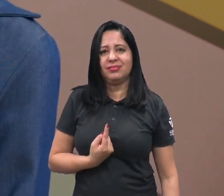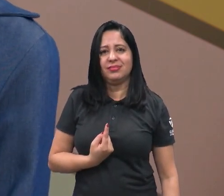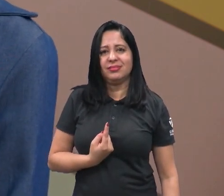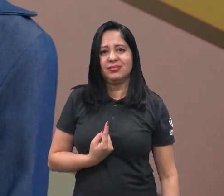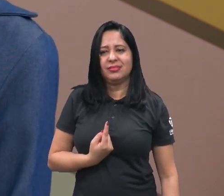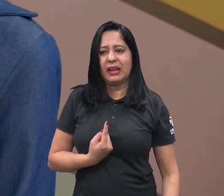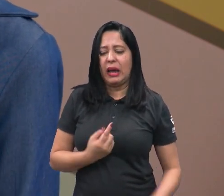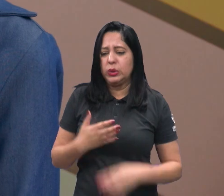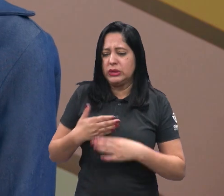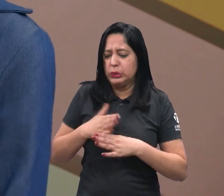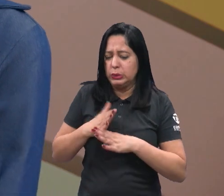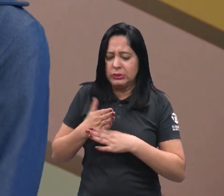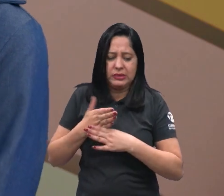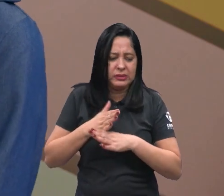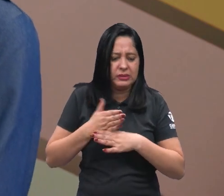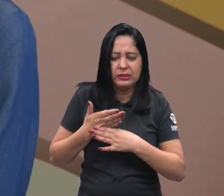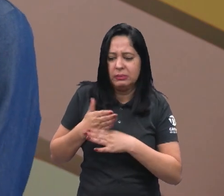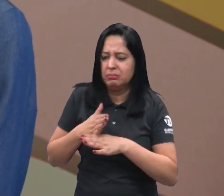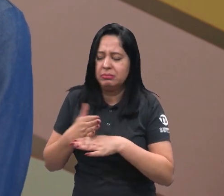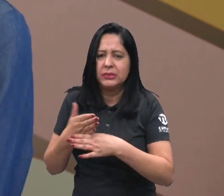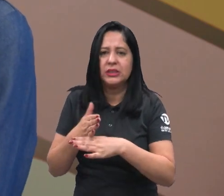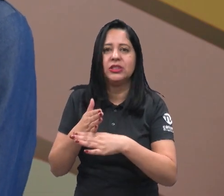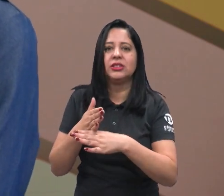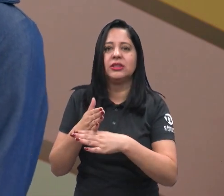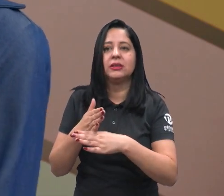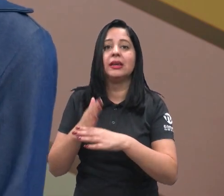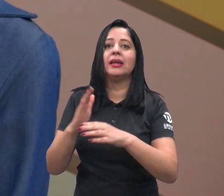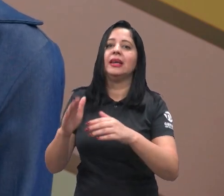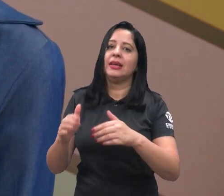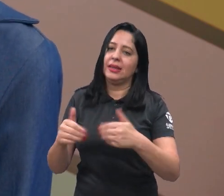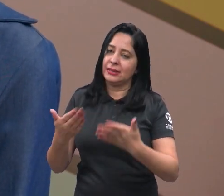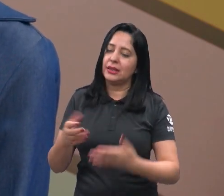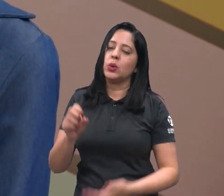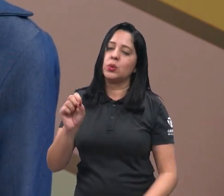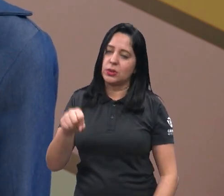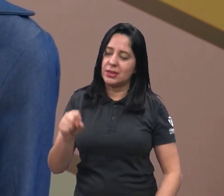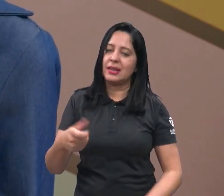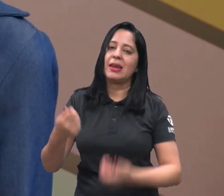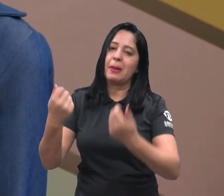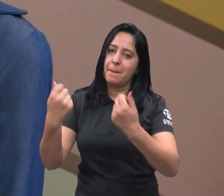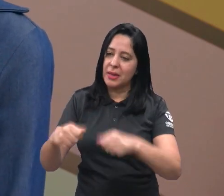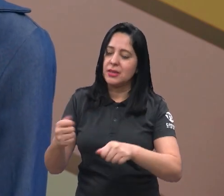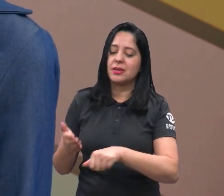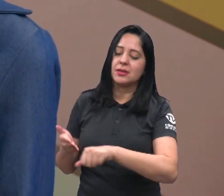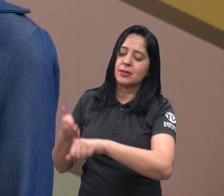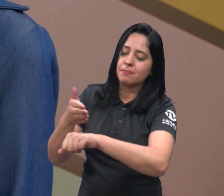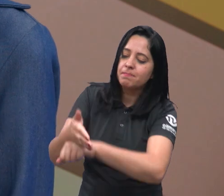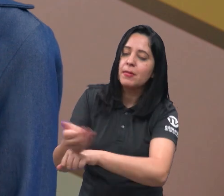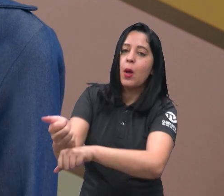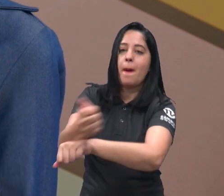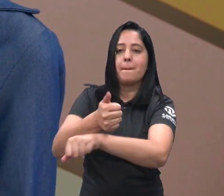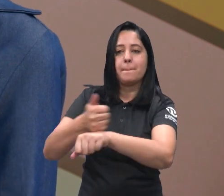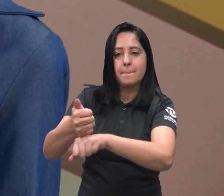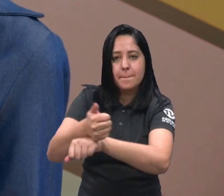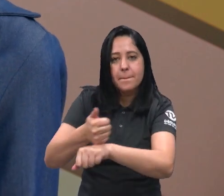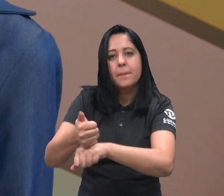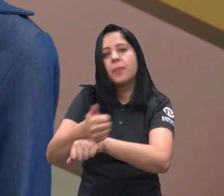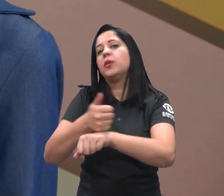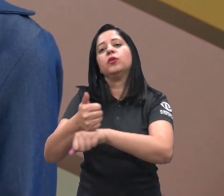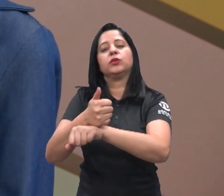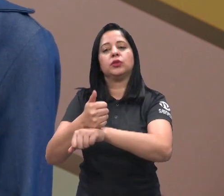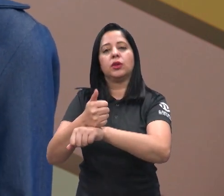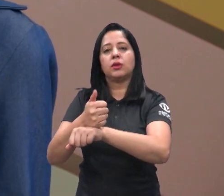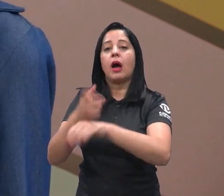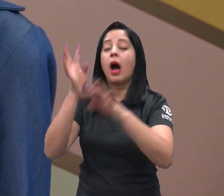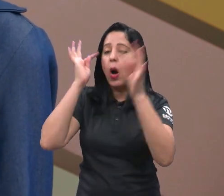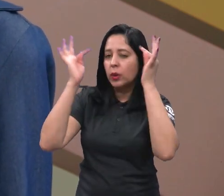eu acredito que a melhor saída é buscar, assim, um profissional para te ajudar, uma terapia